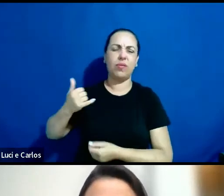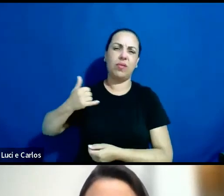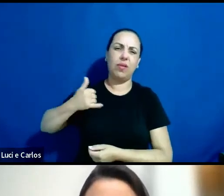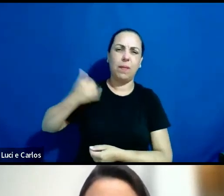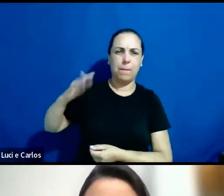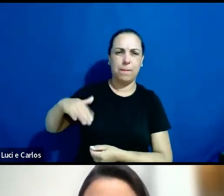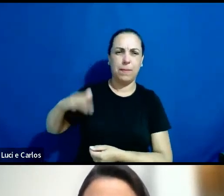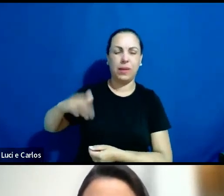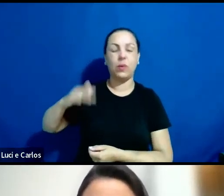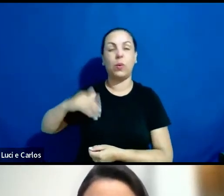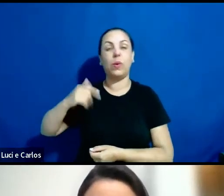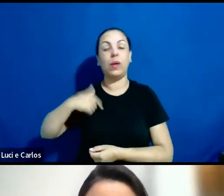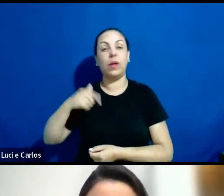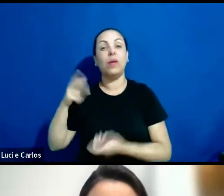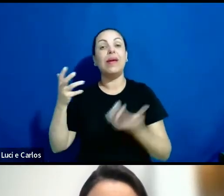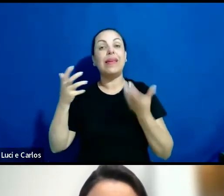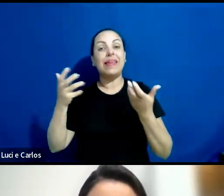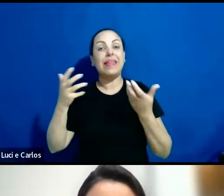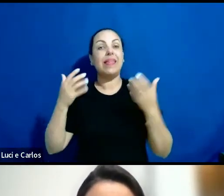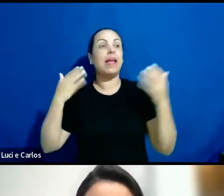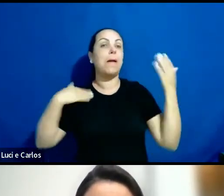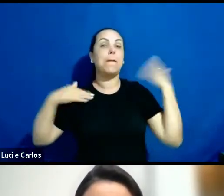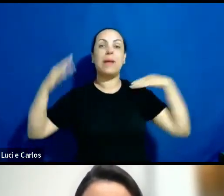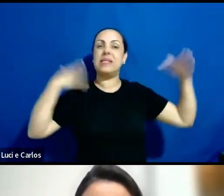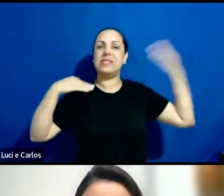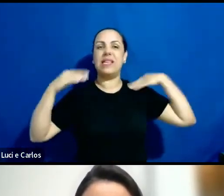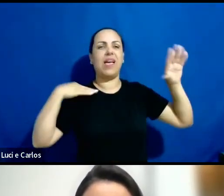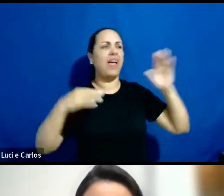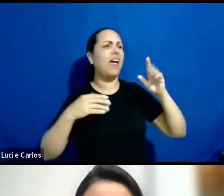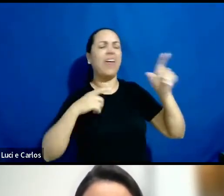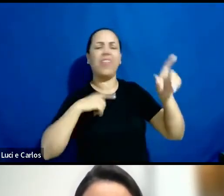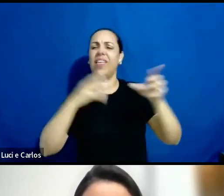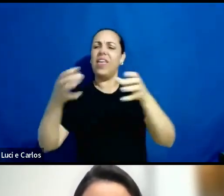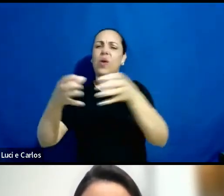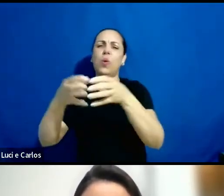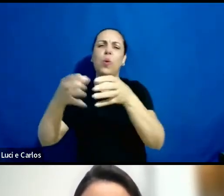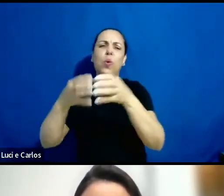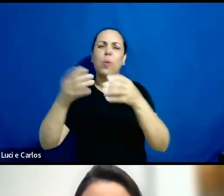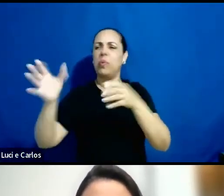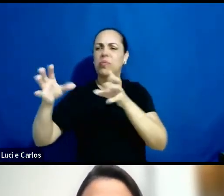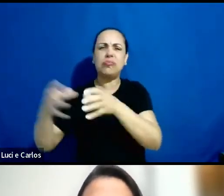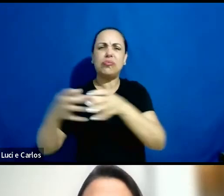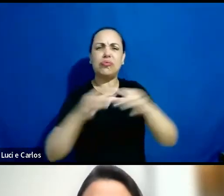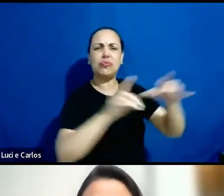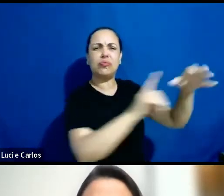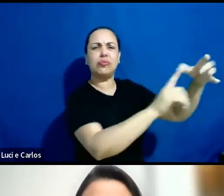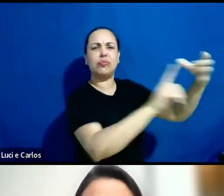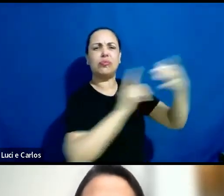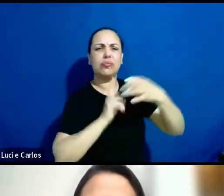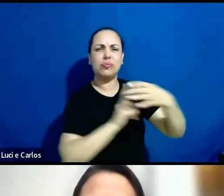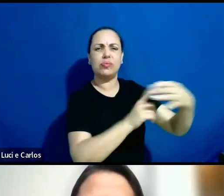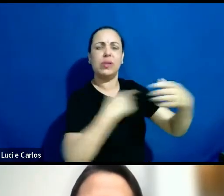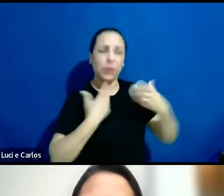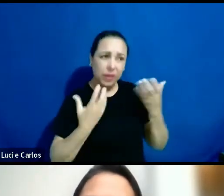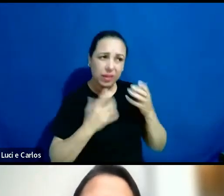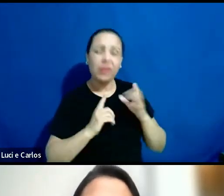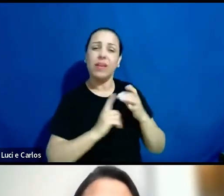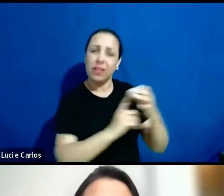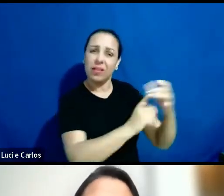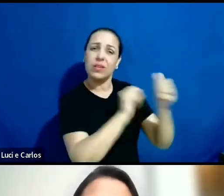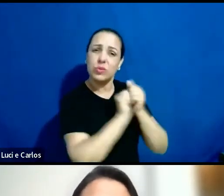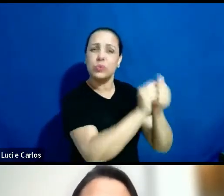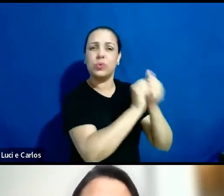queria sair, e eu dizia, mas pai, tá todo mundo indo. Ele dizia, você não é todo mundo, fica aí. Então